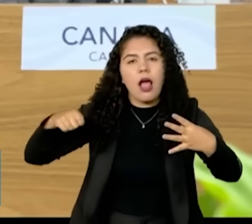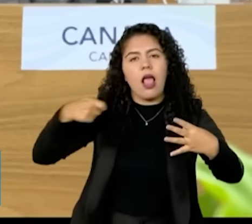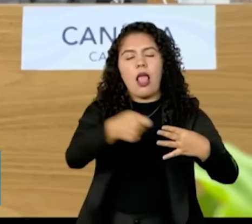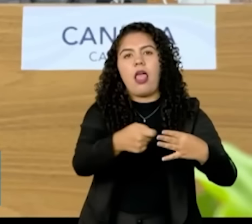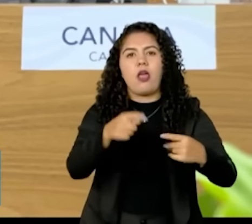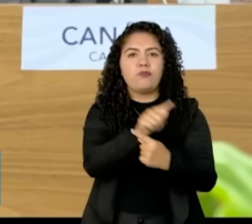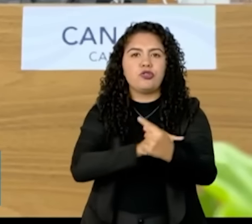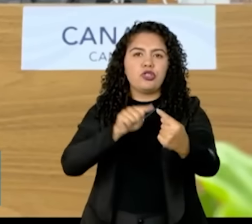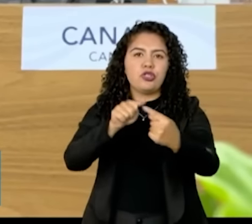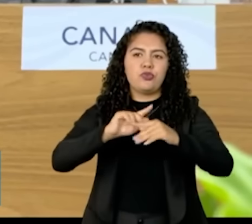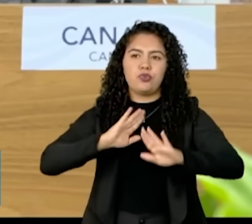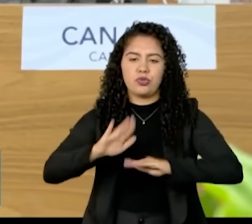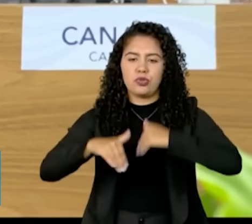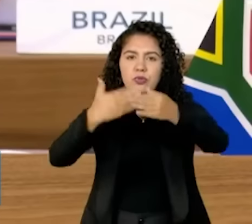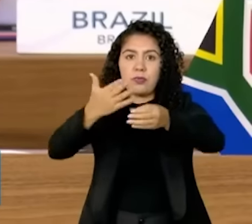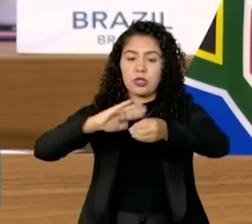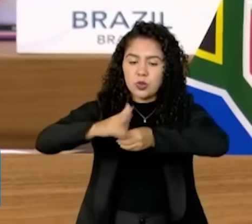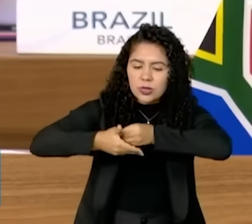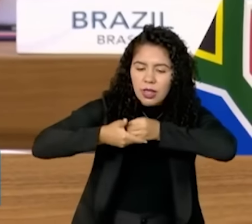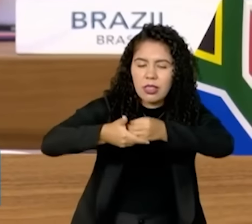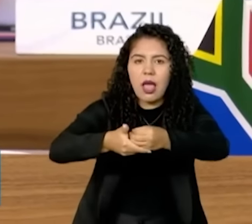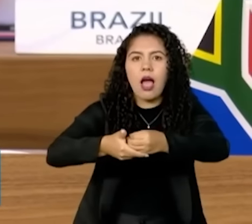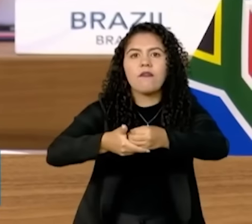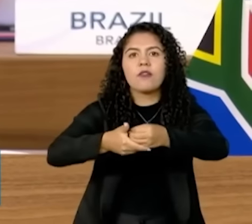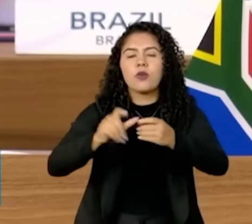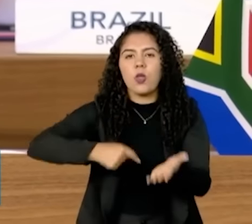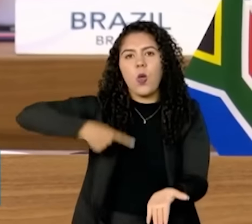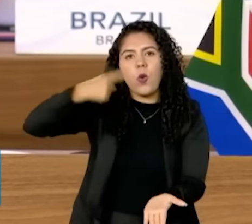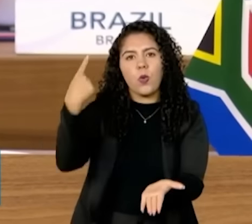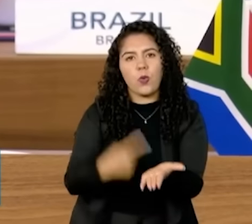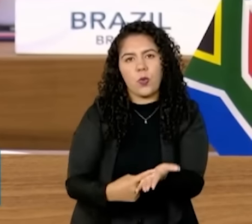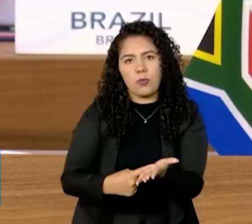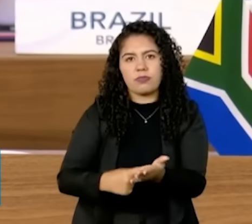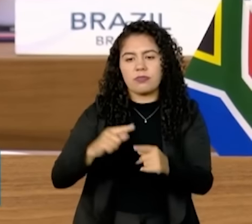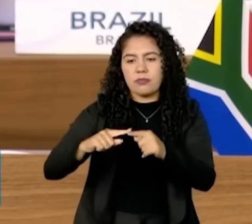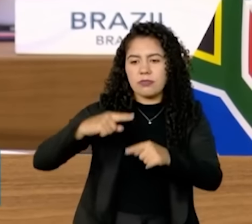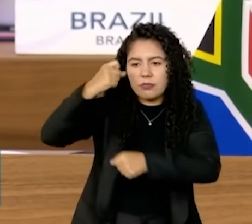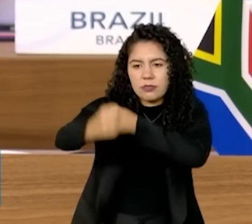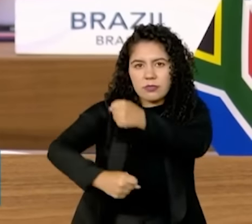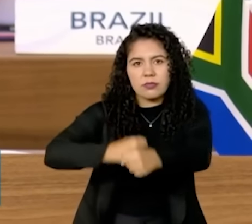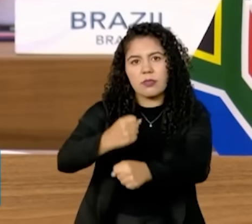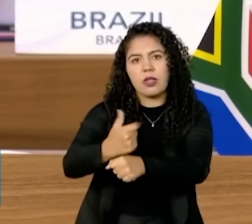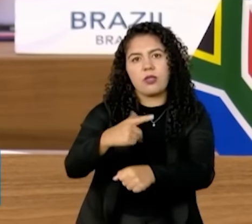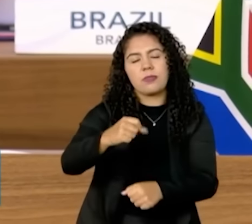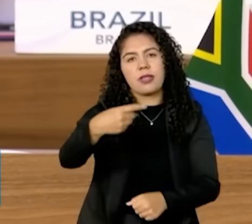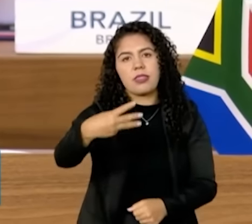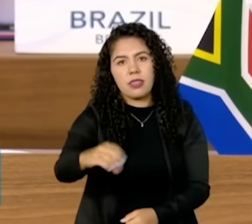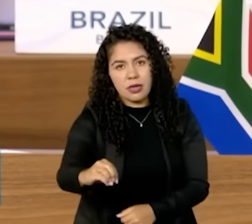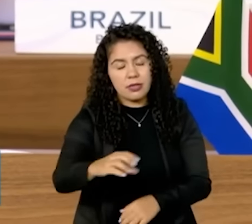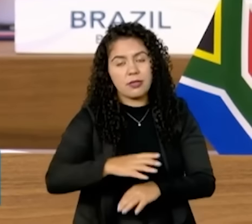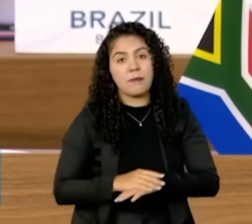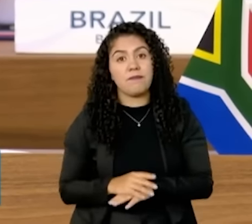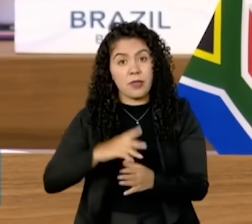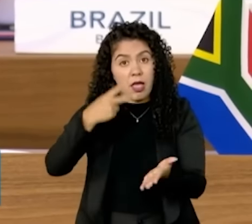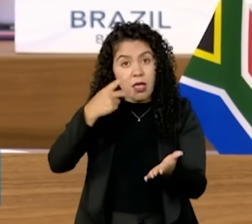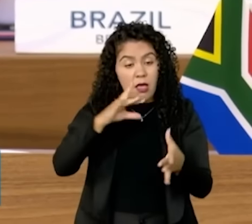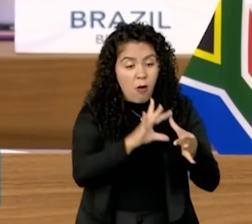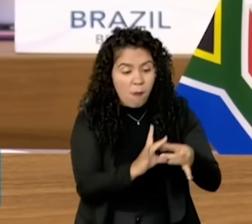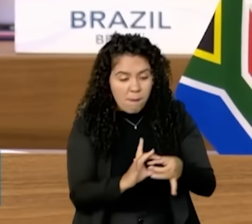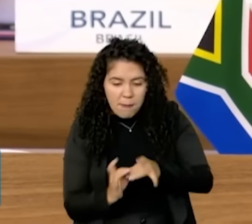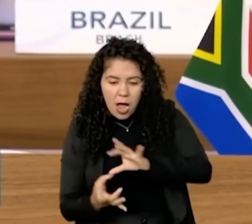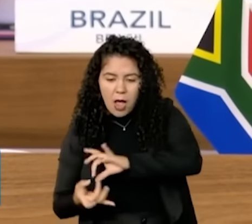Desenvolvimento Sustentável 1 e 2 da Agenda 2030. Com a aliança, vamos